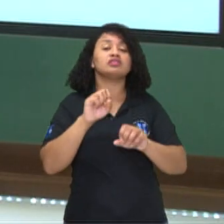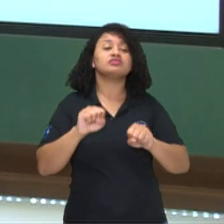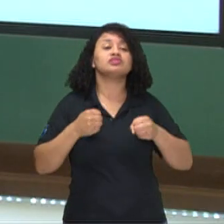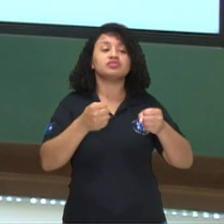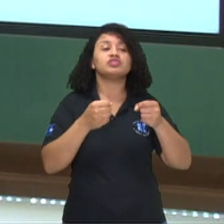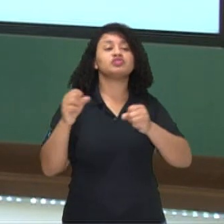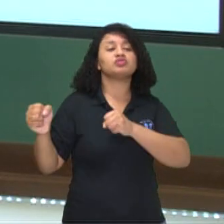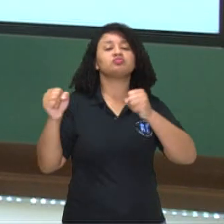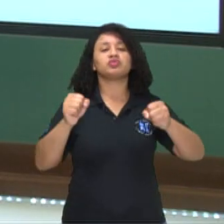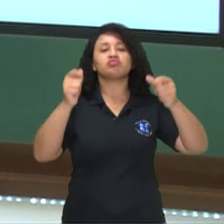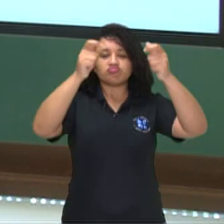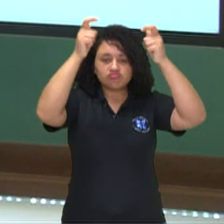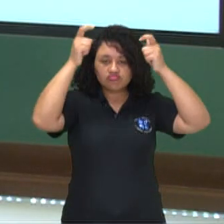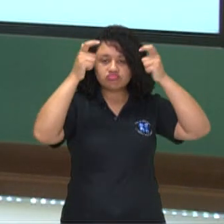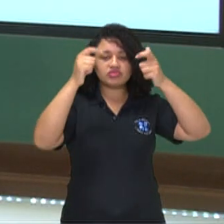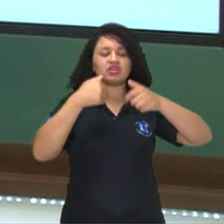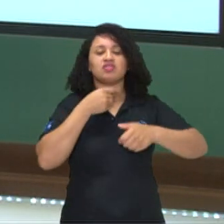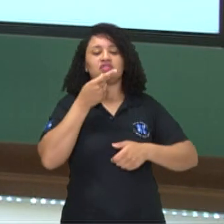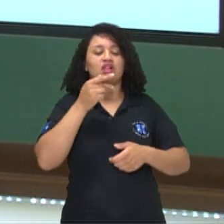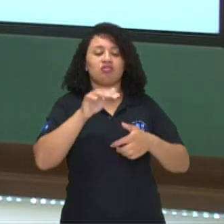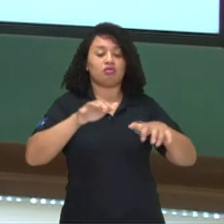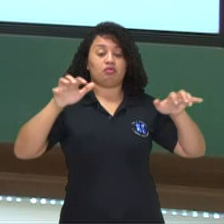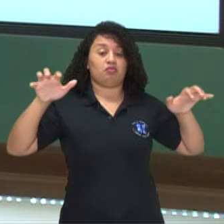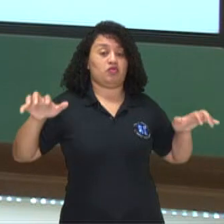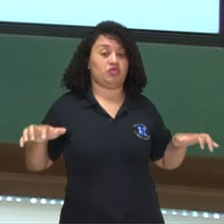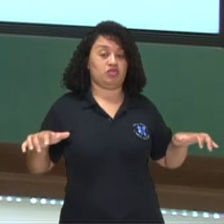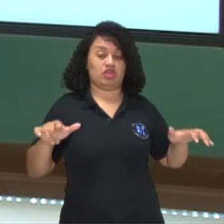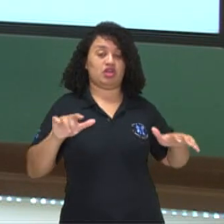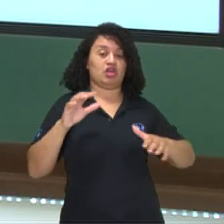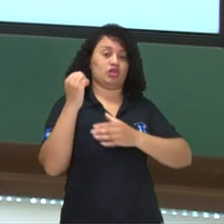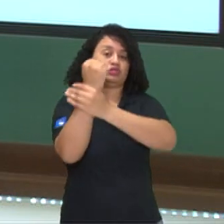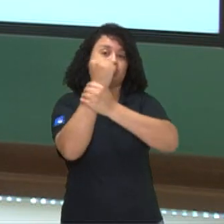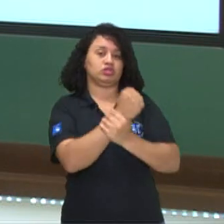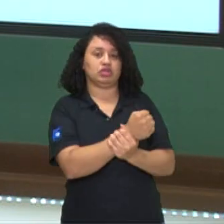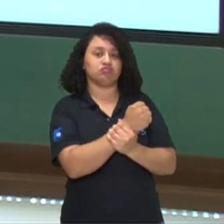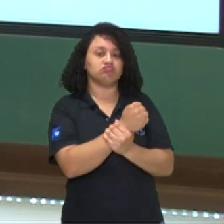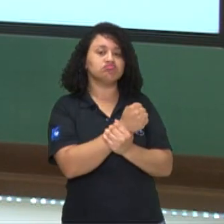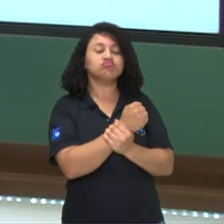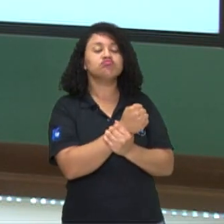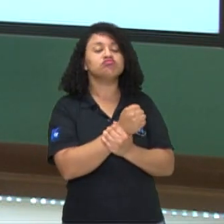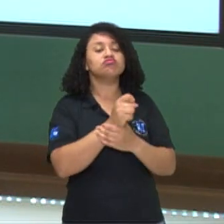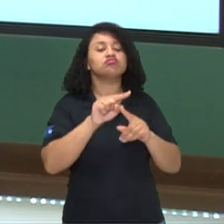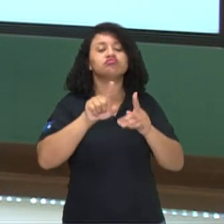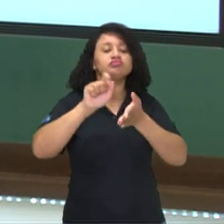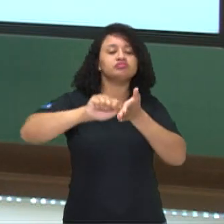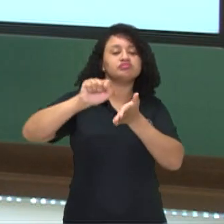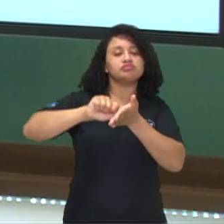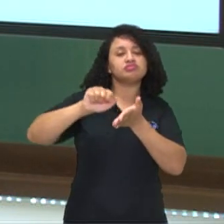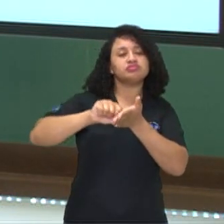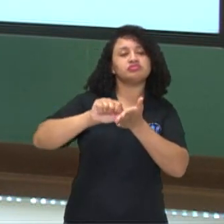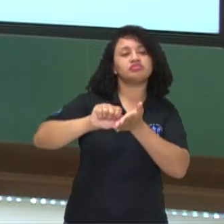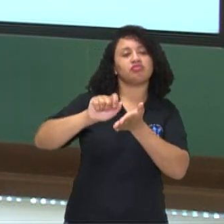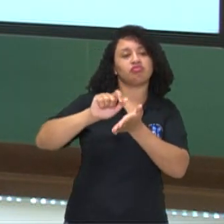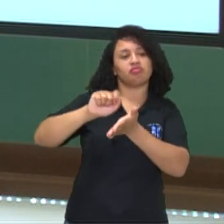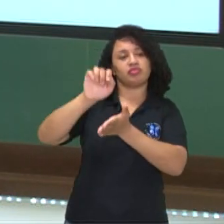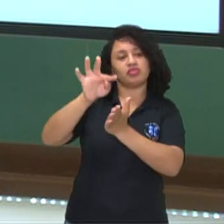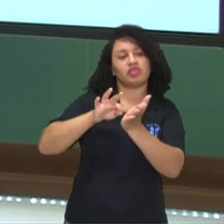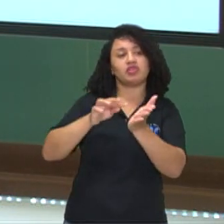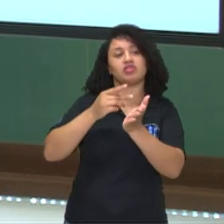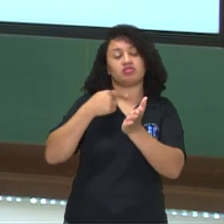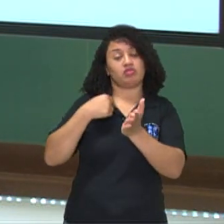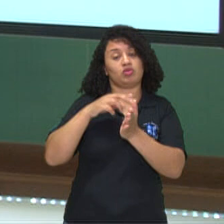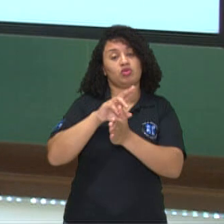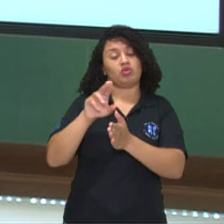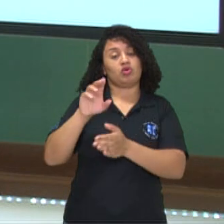Defendia a monarquia, não necessariamente uma monarquia absolutista, né? Ele escreveu uma obra chamada O Príncipe,